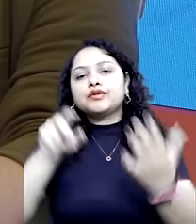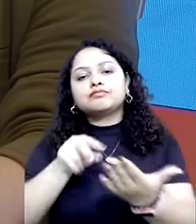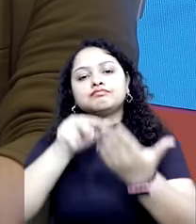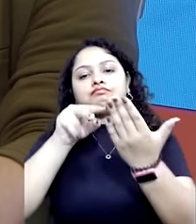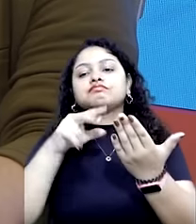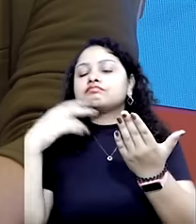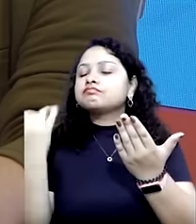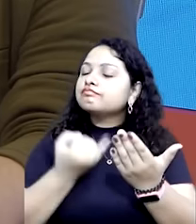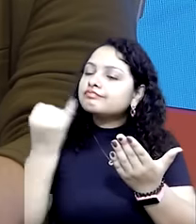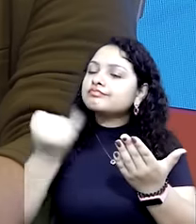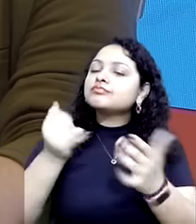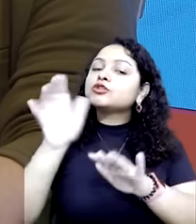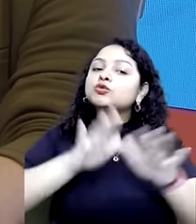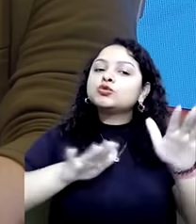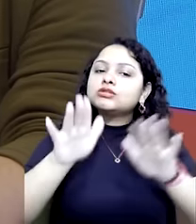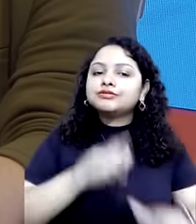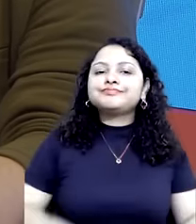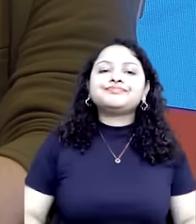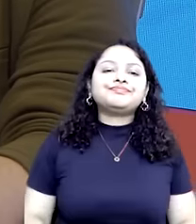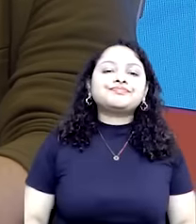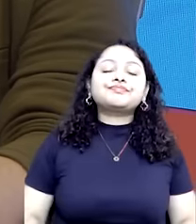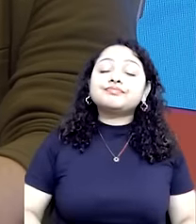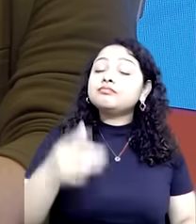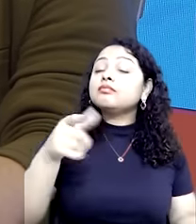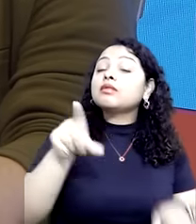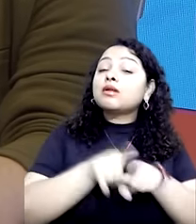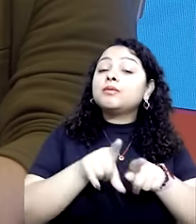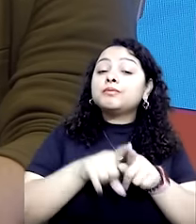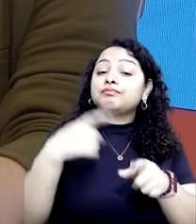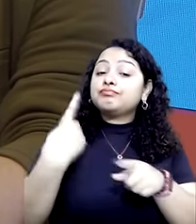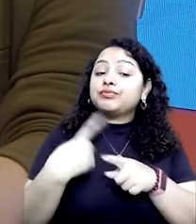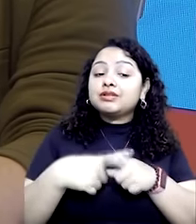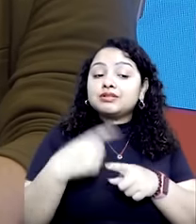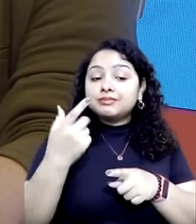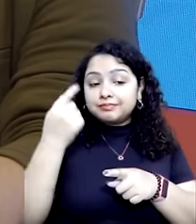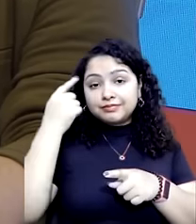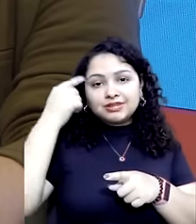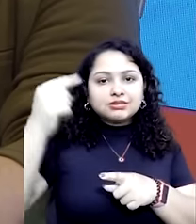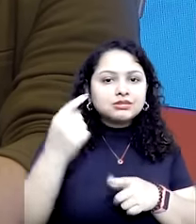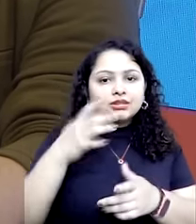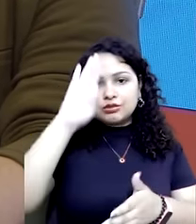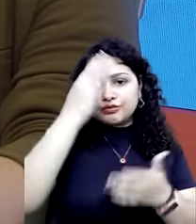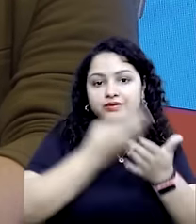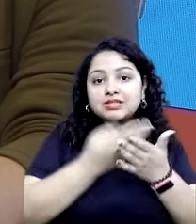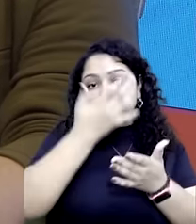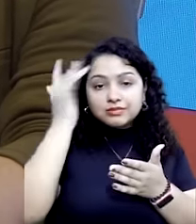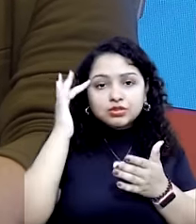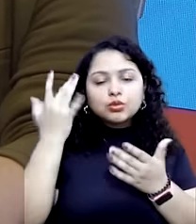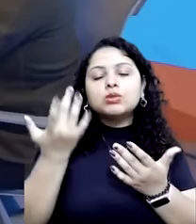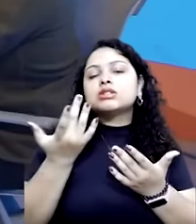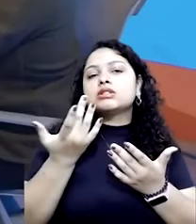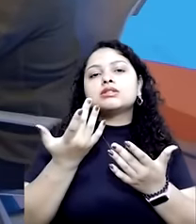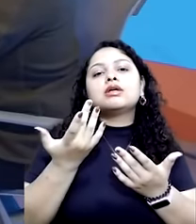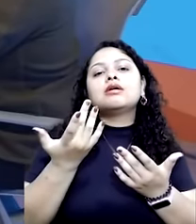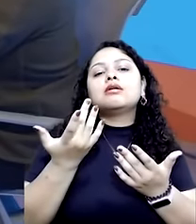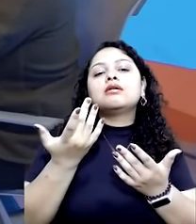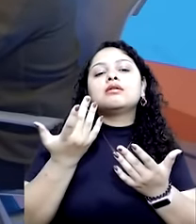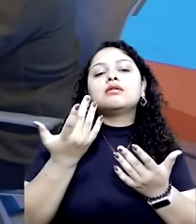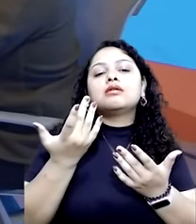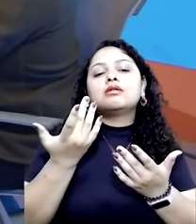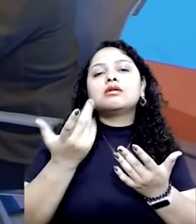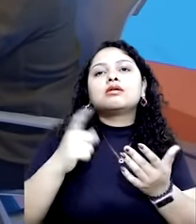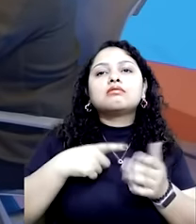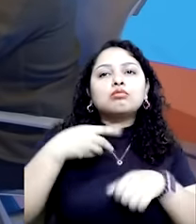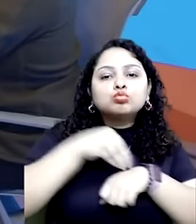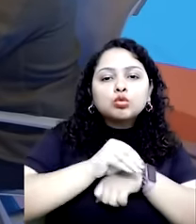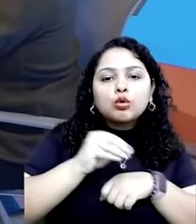essencial a gente tomar esse cuidado a gente tá lá também por quê Porque a gente tem que pensar na credibilidade e confiança as pessoas que dão né ali é